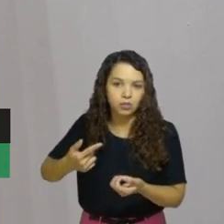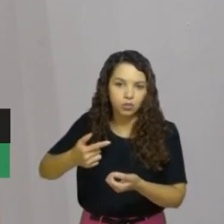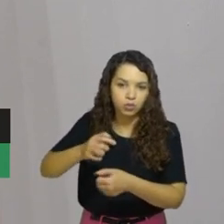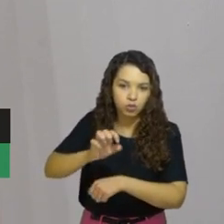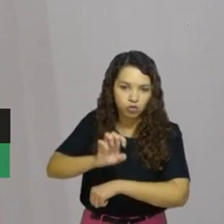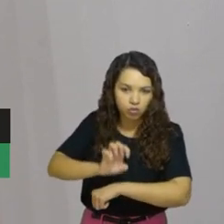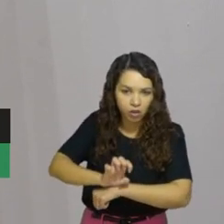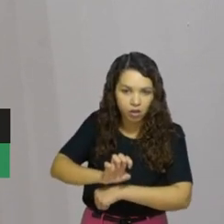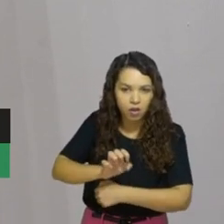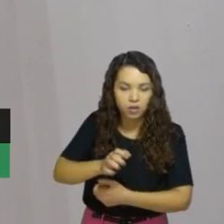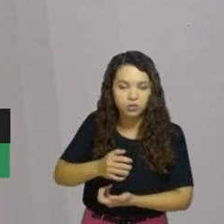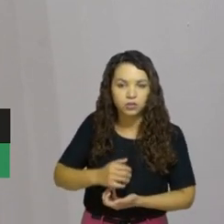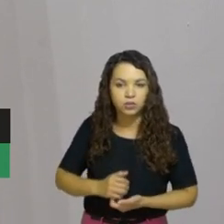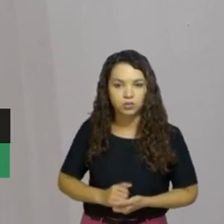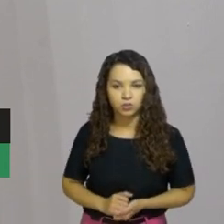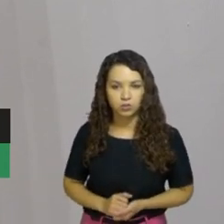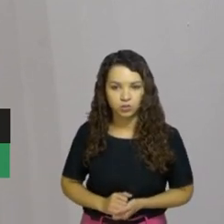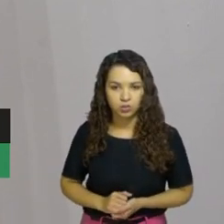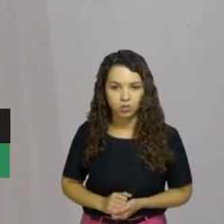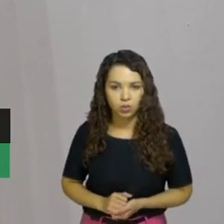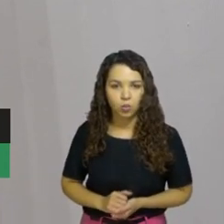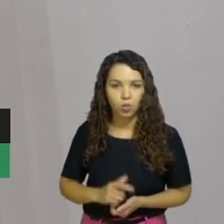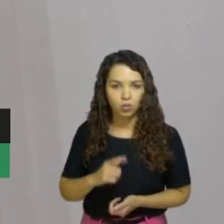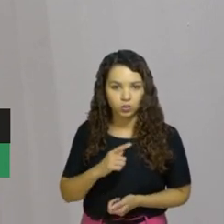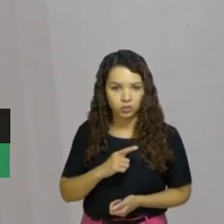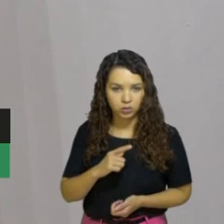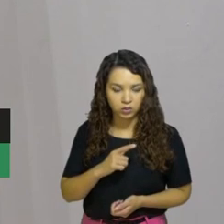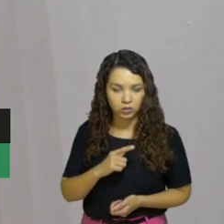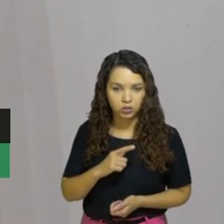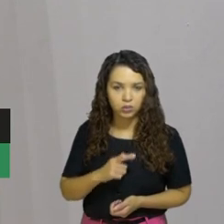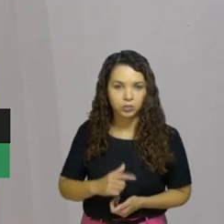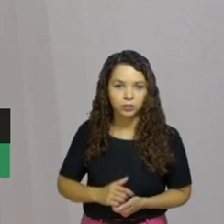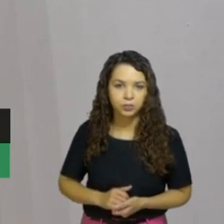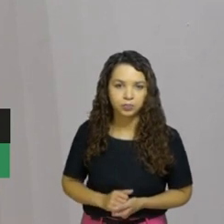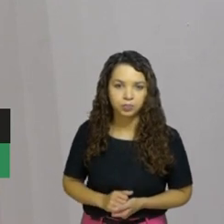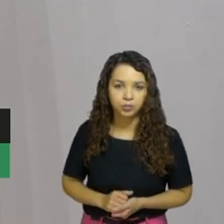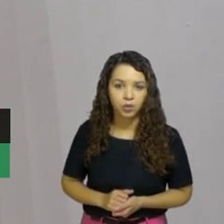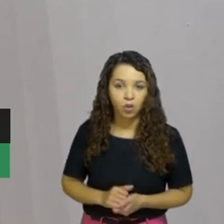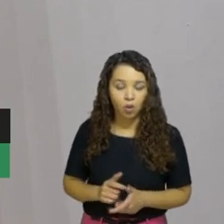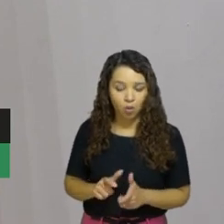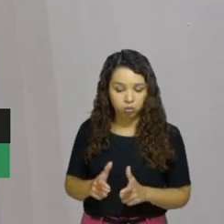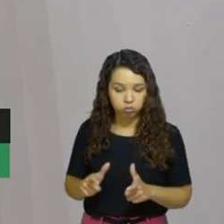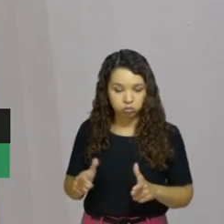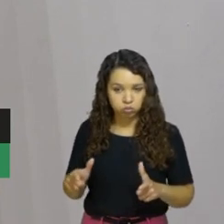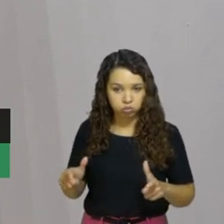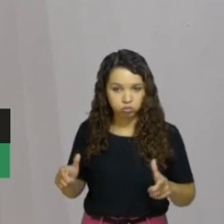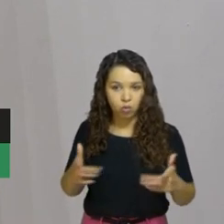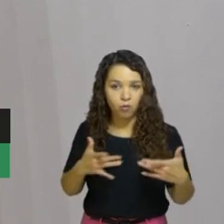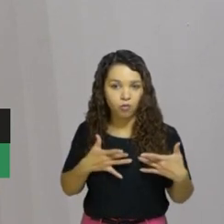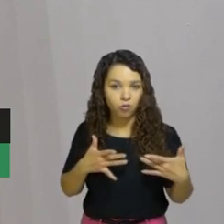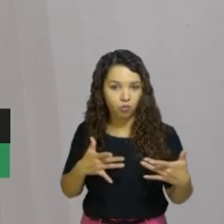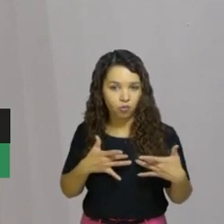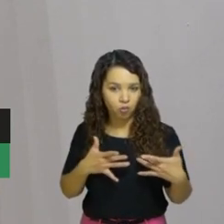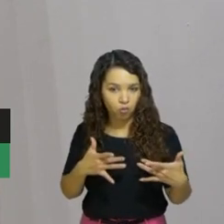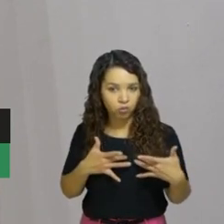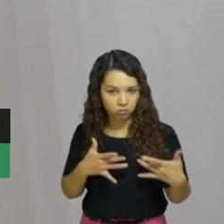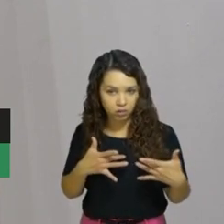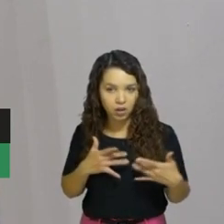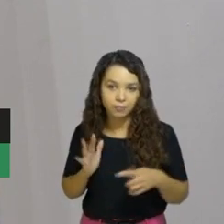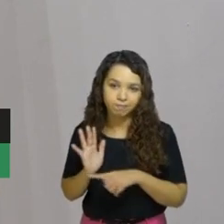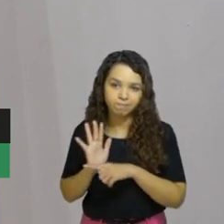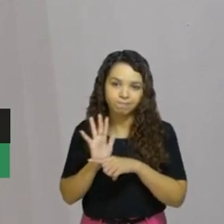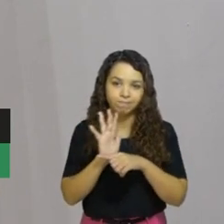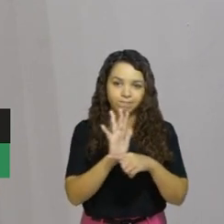e por um número crescente de voluntários e voluntárias